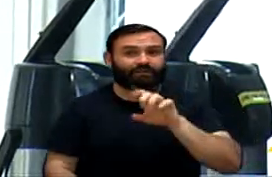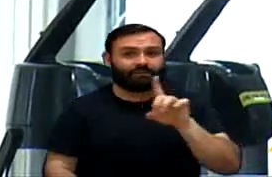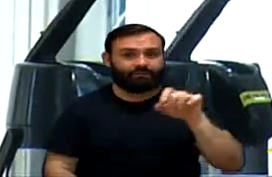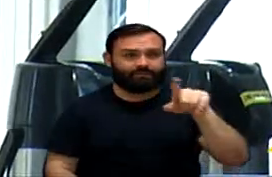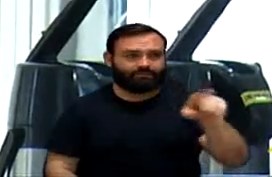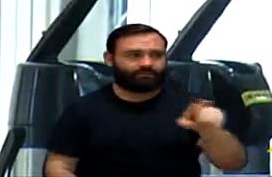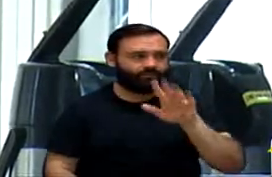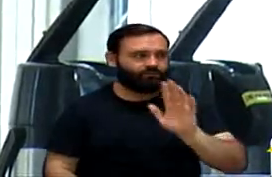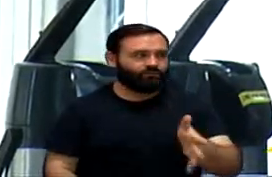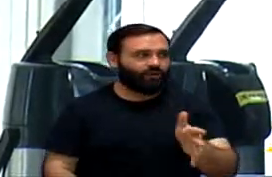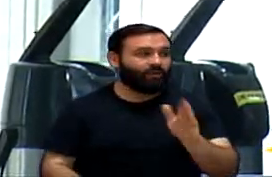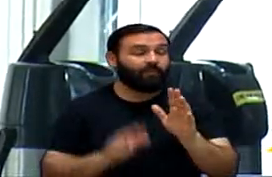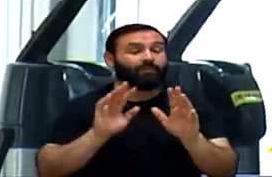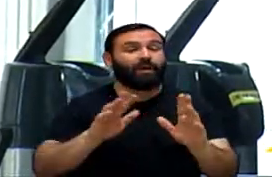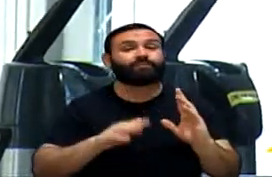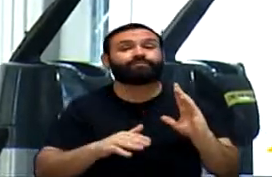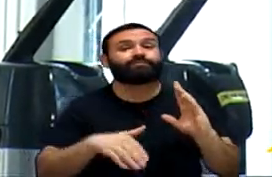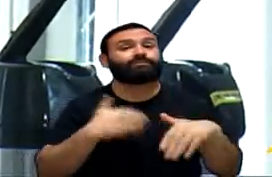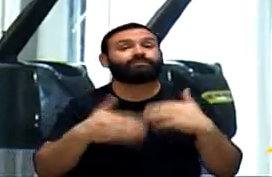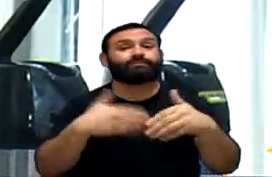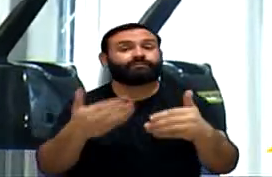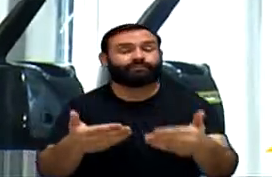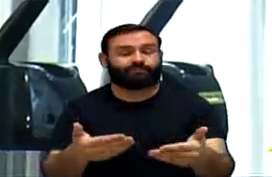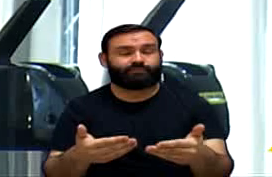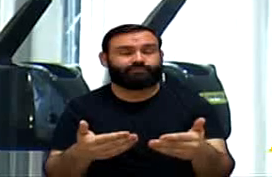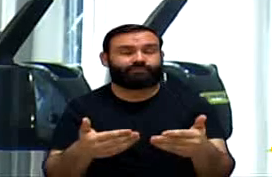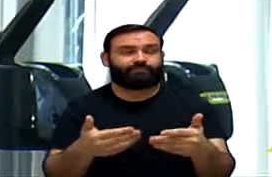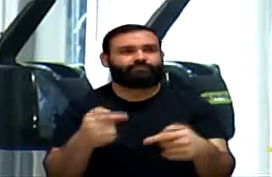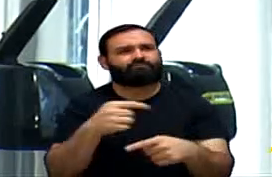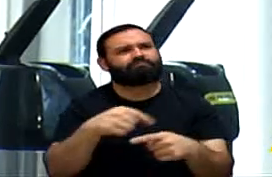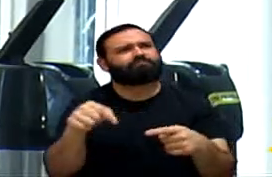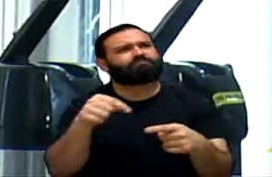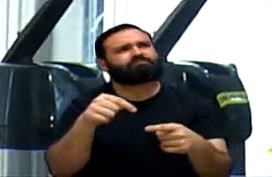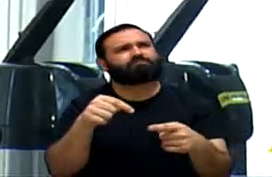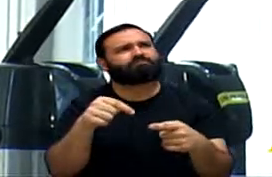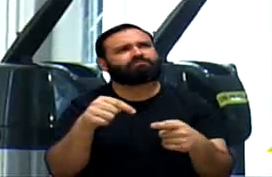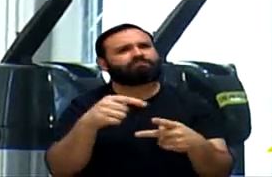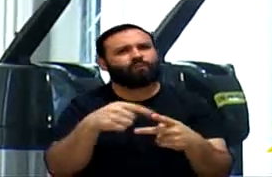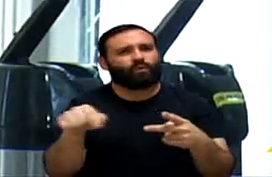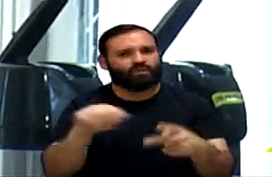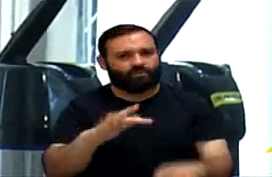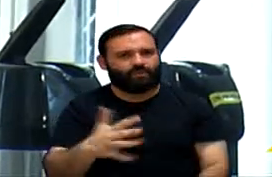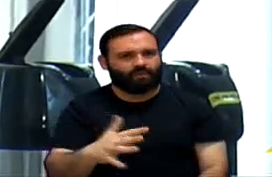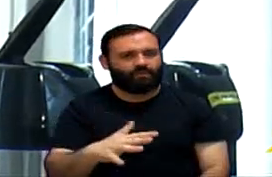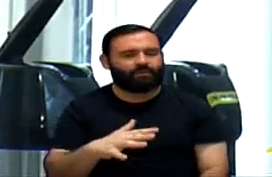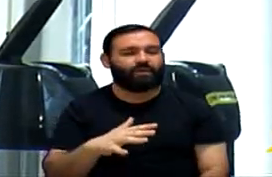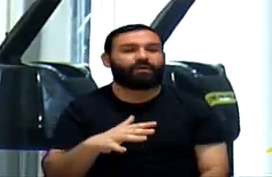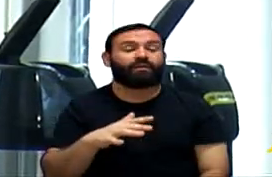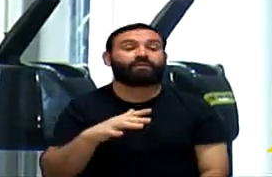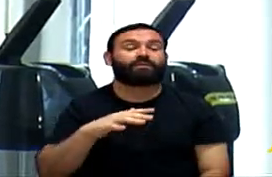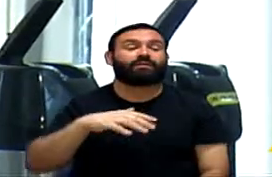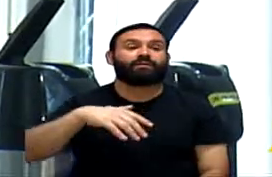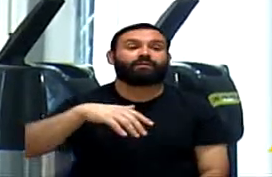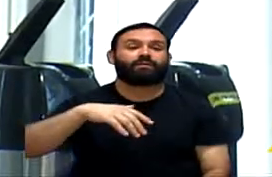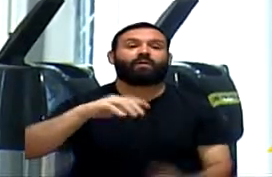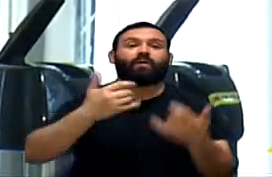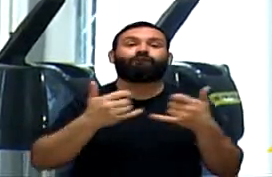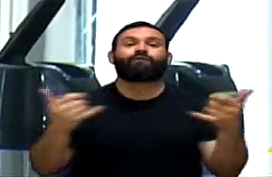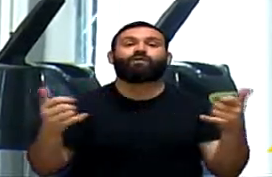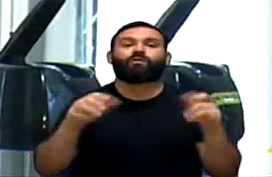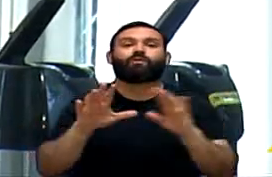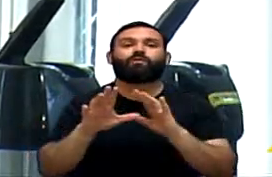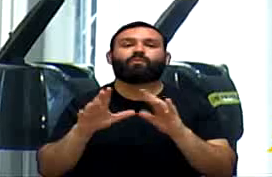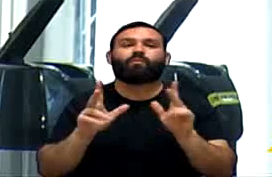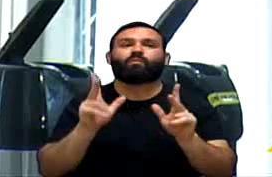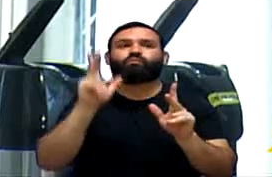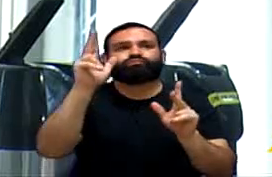né só que passou-se algumas acho que deu duas semanas foi tirado os fios